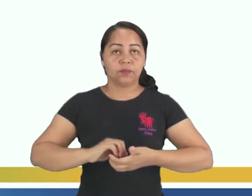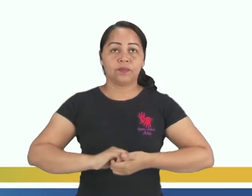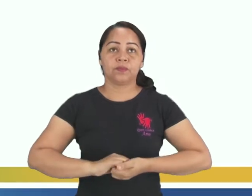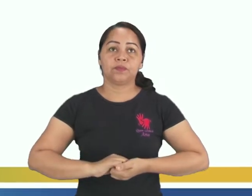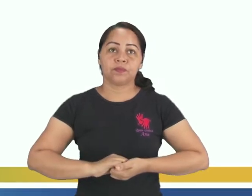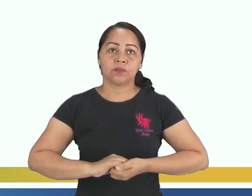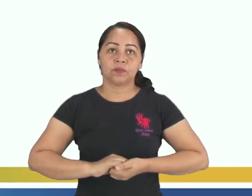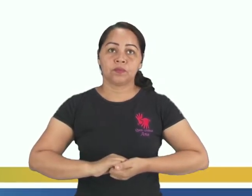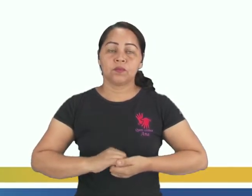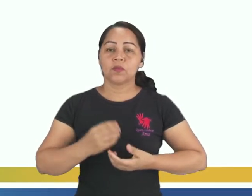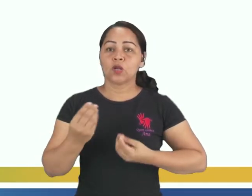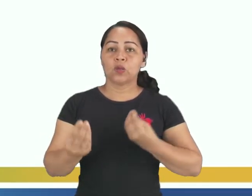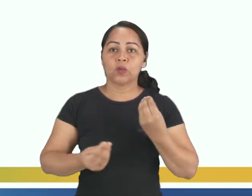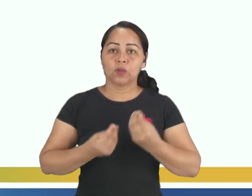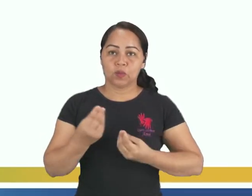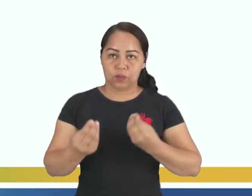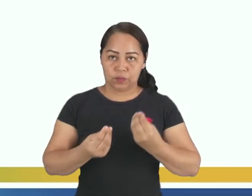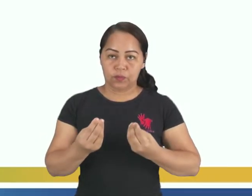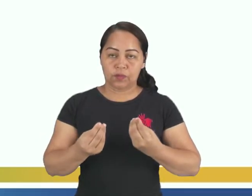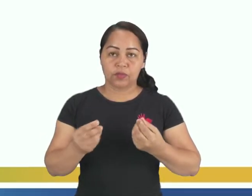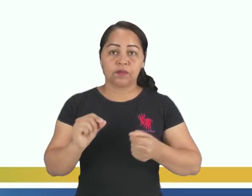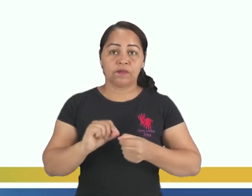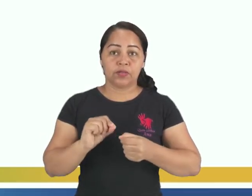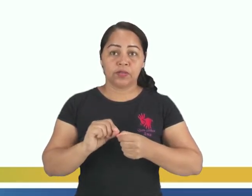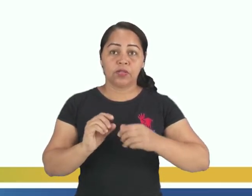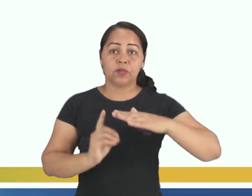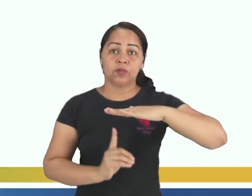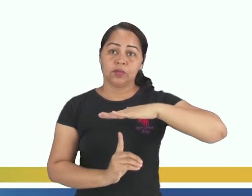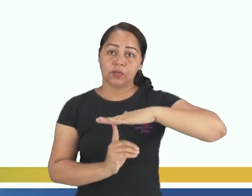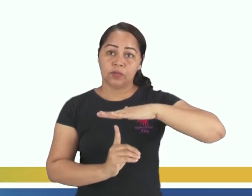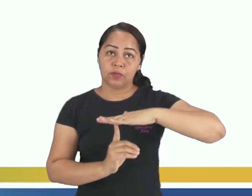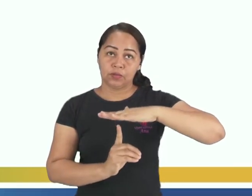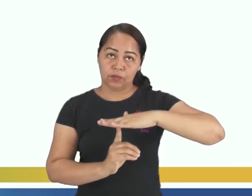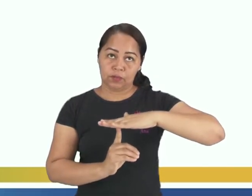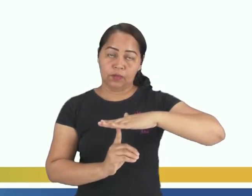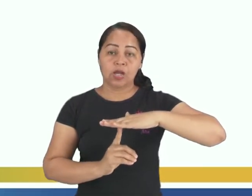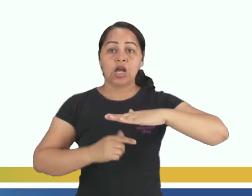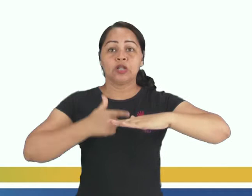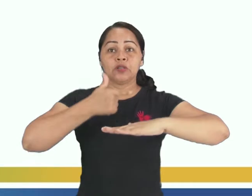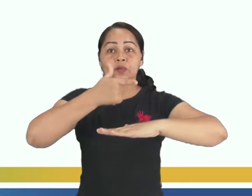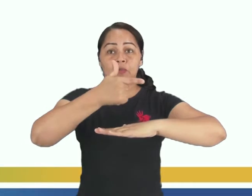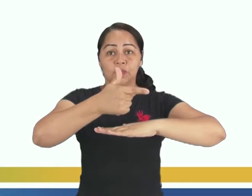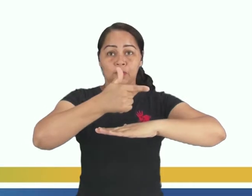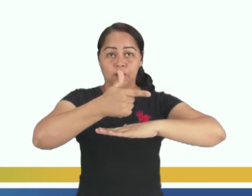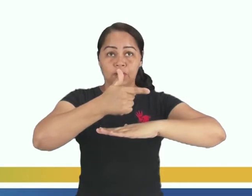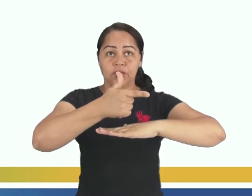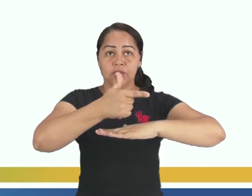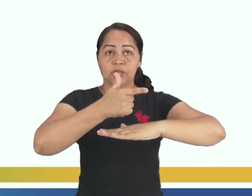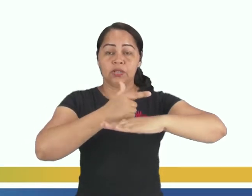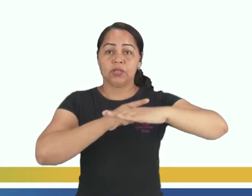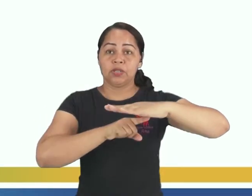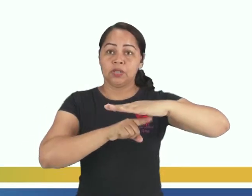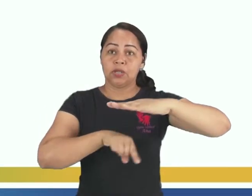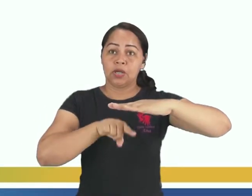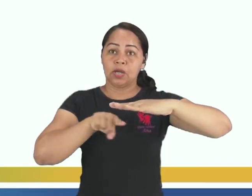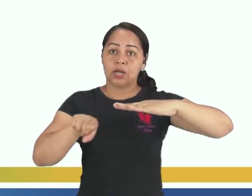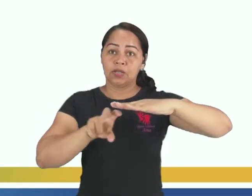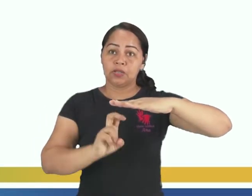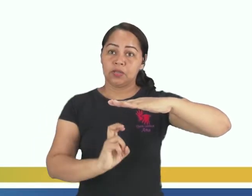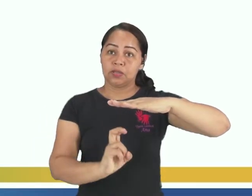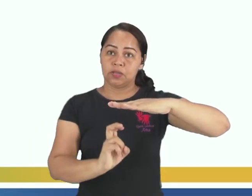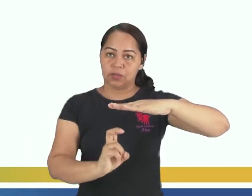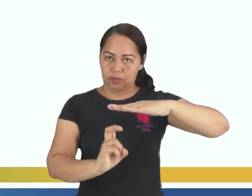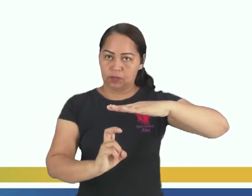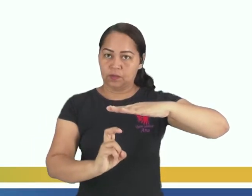vamos lá, vamos racionalizar o denominador da fração 2 sobre raiz de 5. Né? Repare que raiz de 5 é um número irracional e